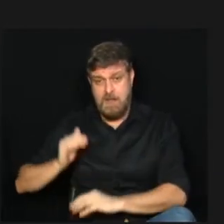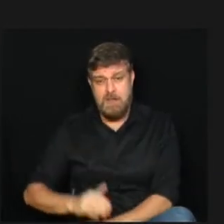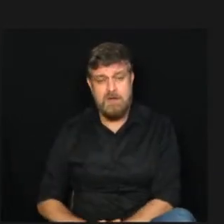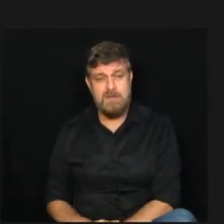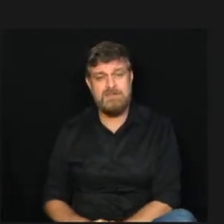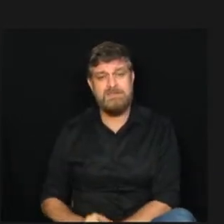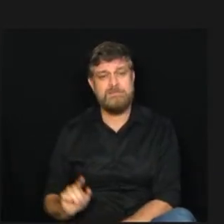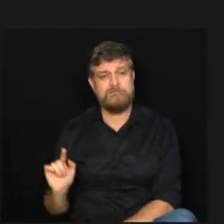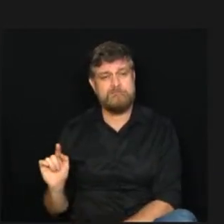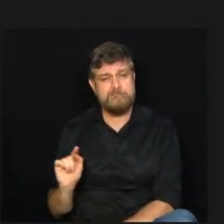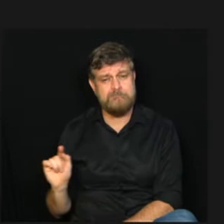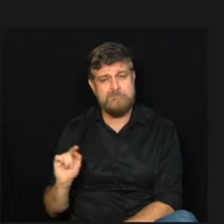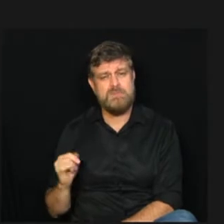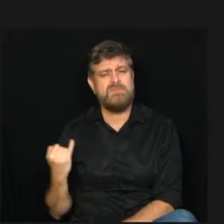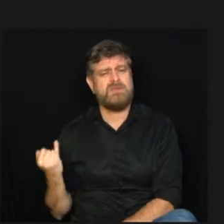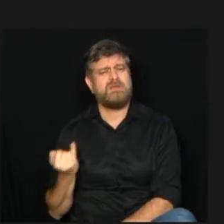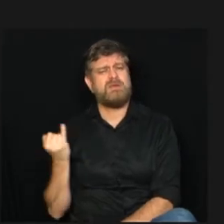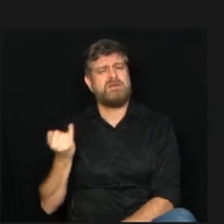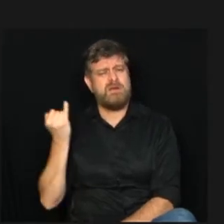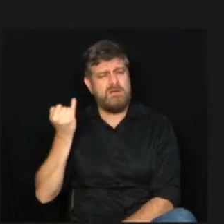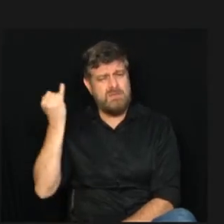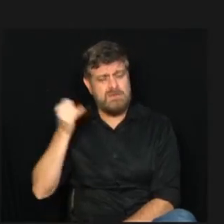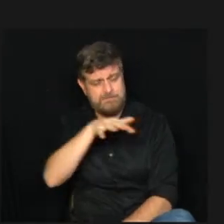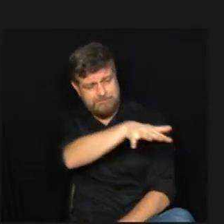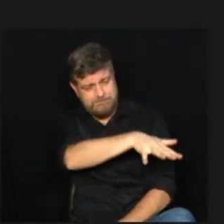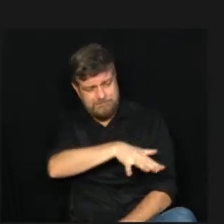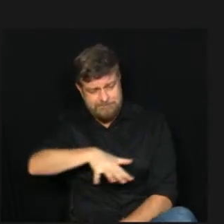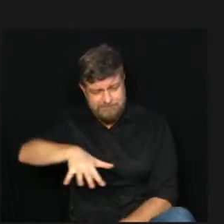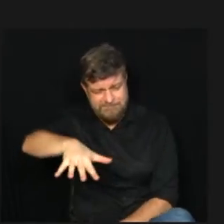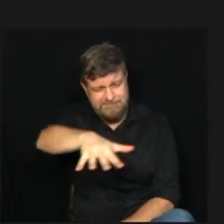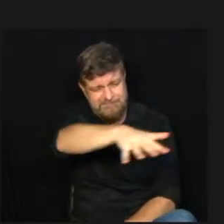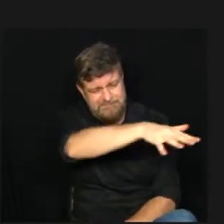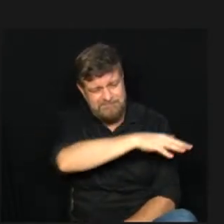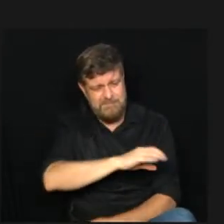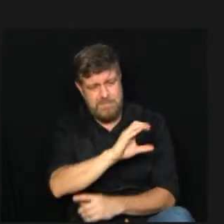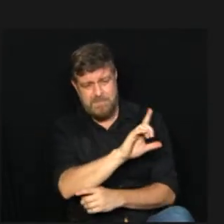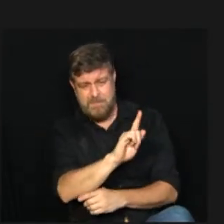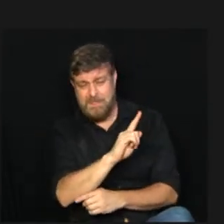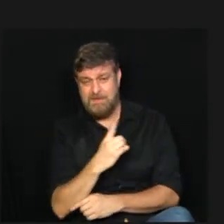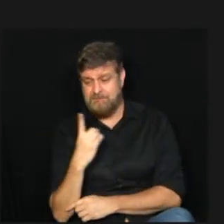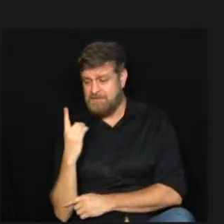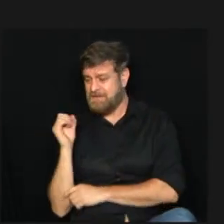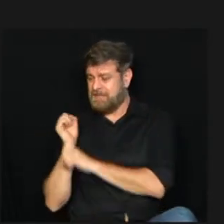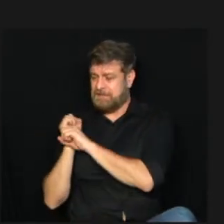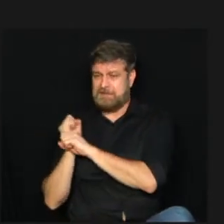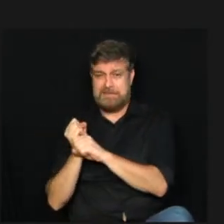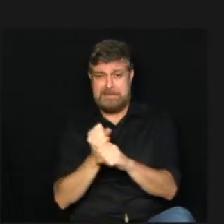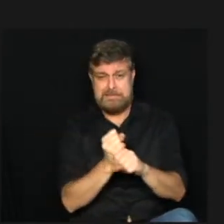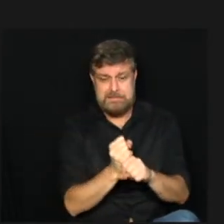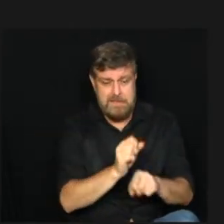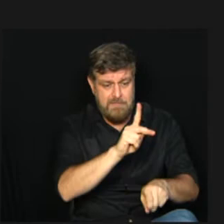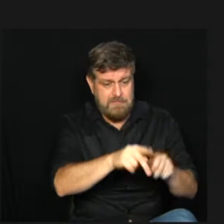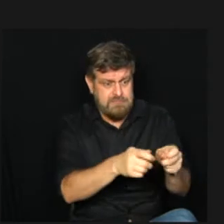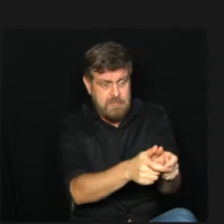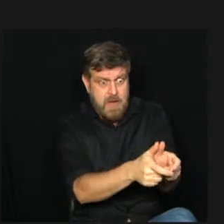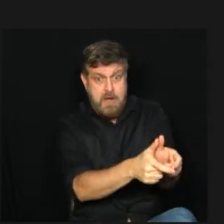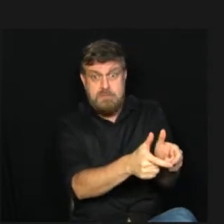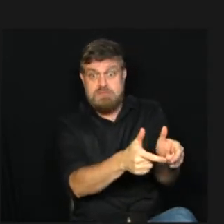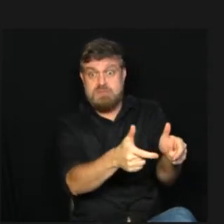que é muito significativa para uma região, né, que nos últimos 10 anos cresceu para além, né,